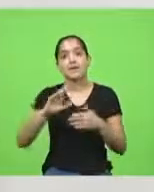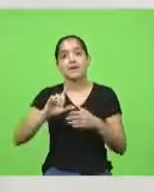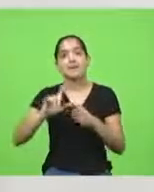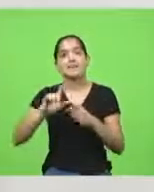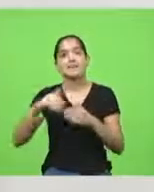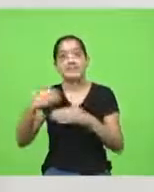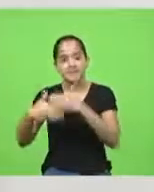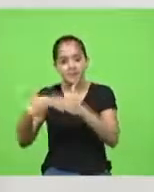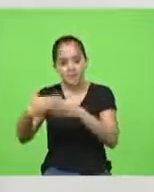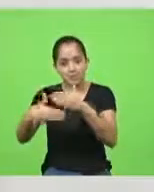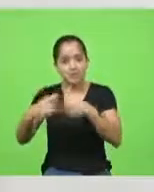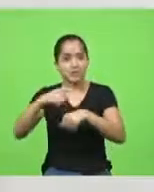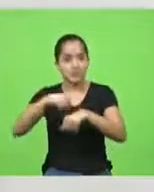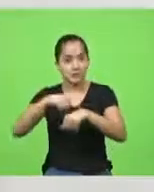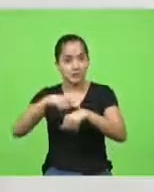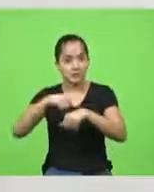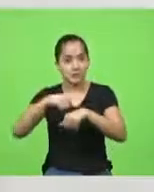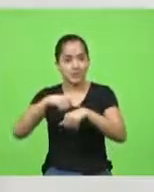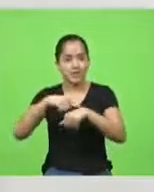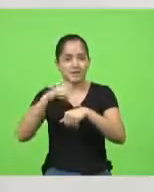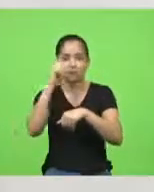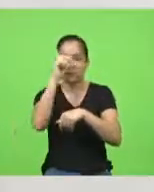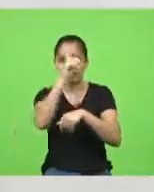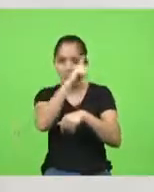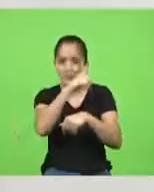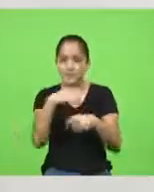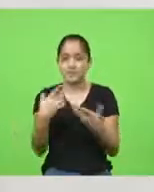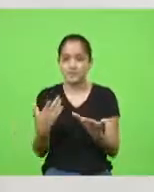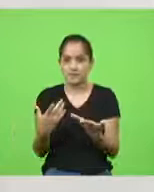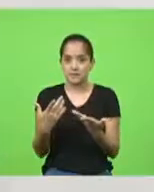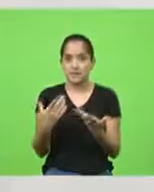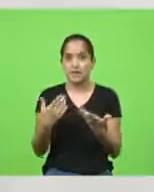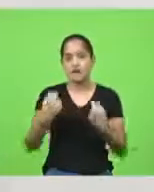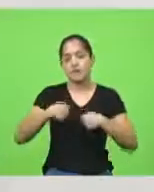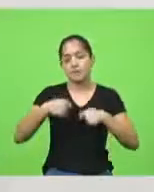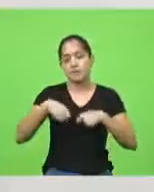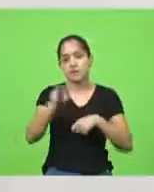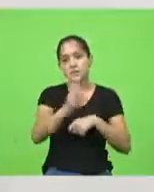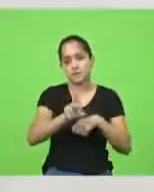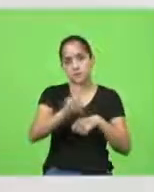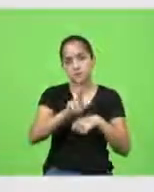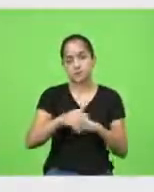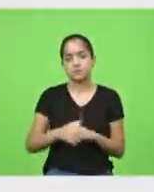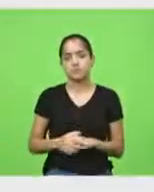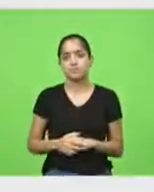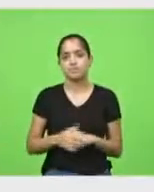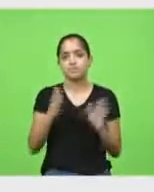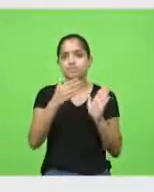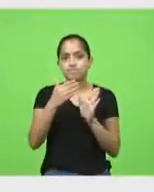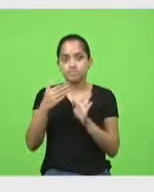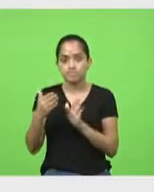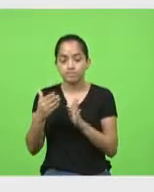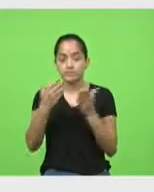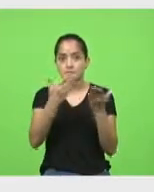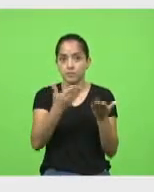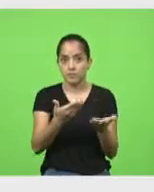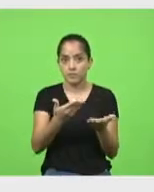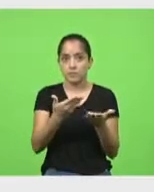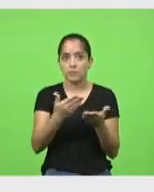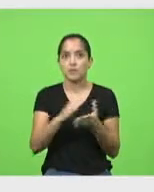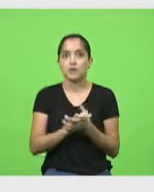exatamente nos momentos de mais dificuldade que a propriedade rural vive. Eu gostaria que passasse. Então, esse programa Investe